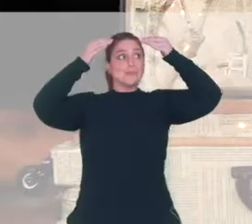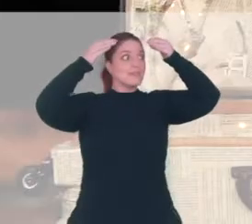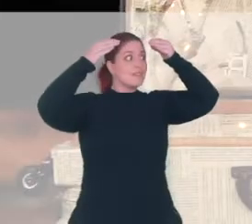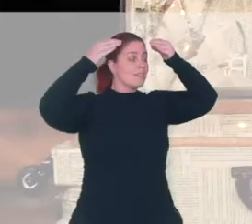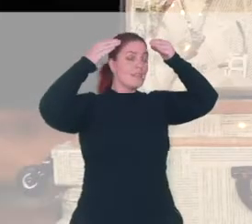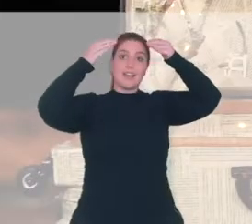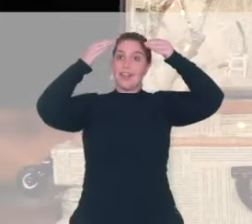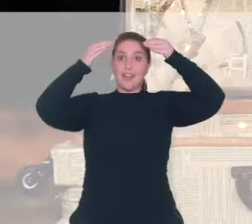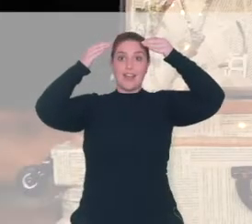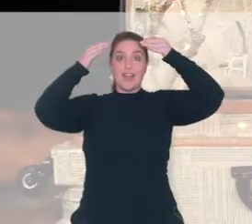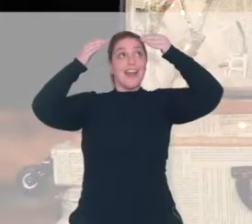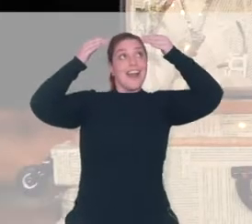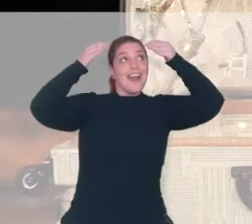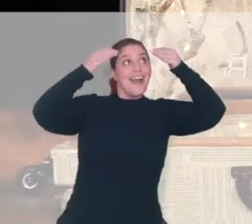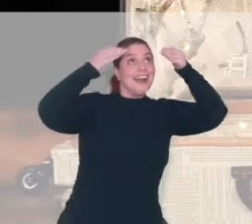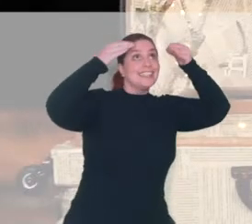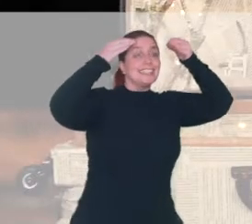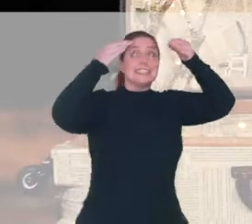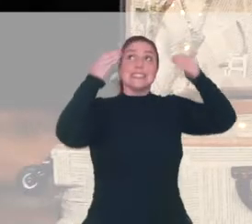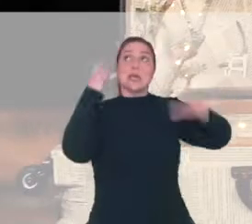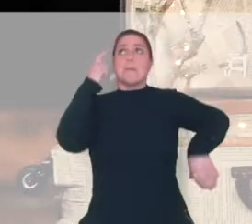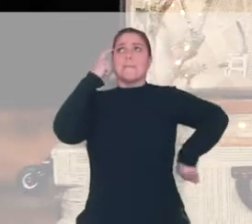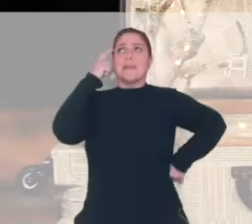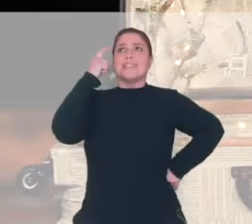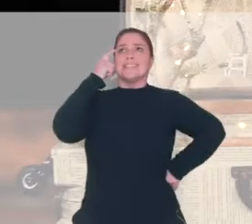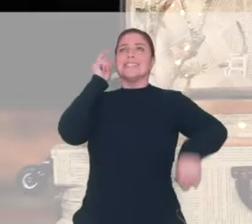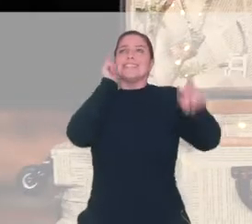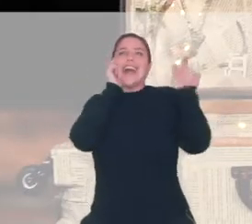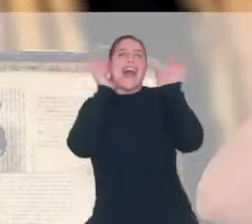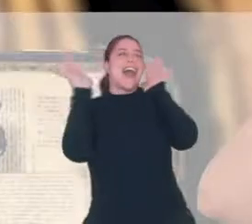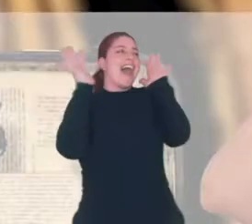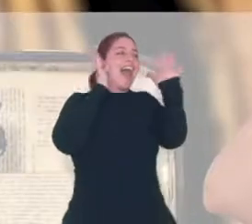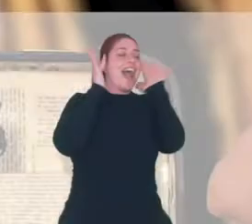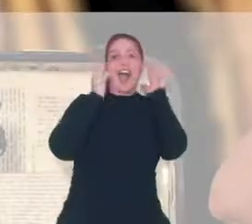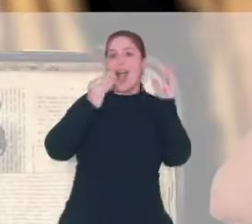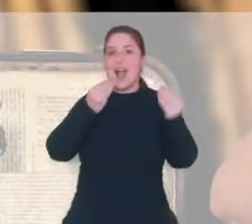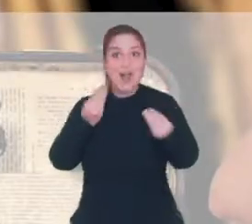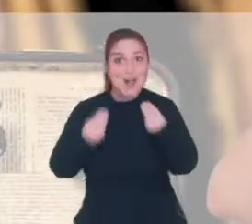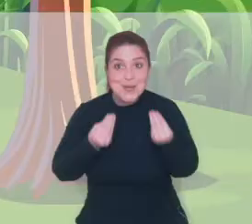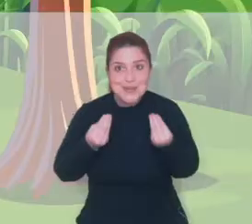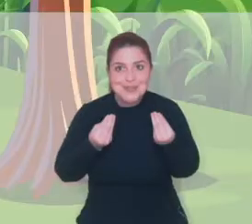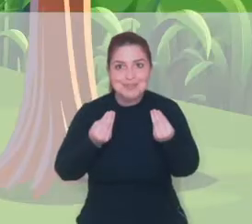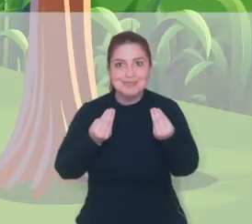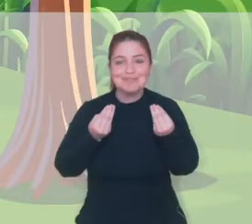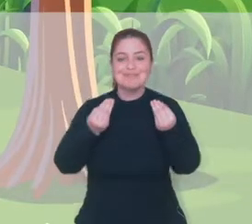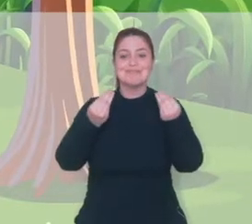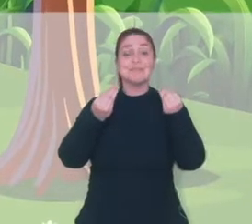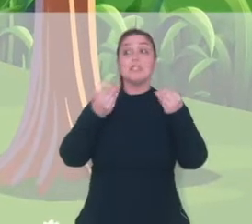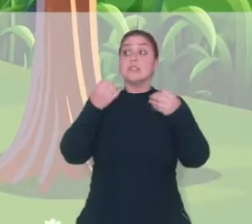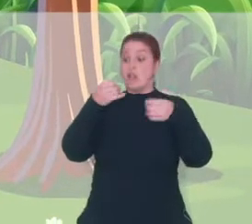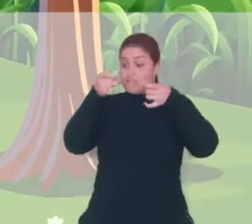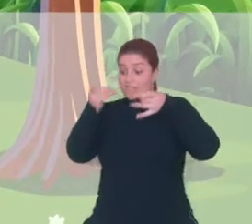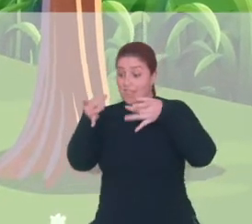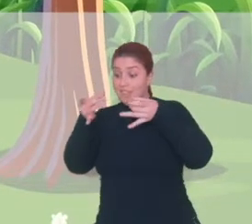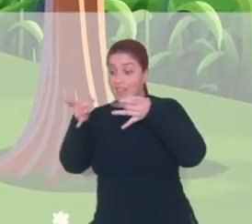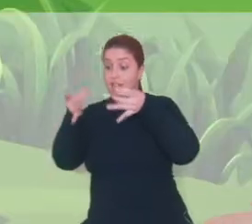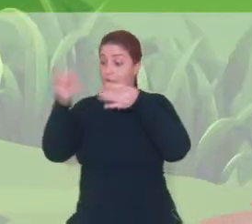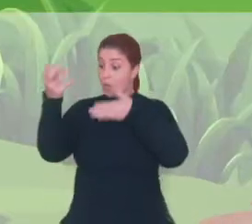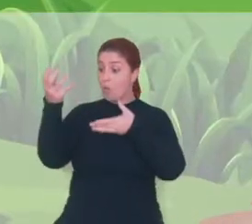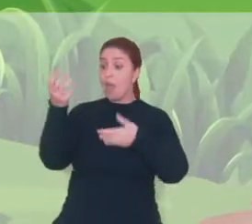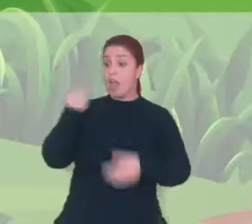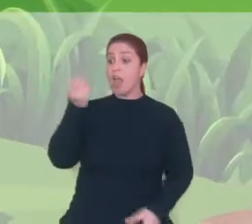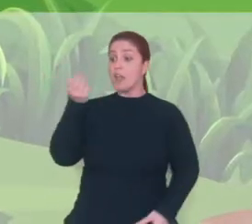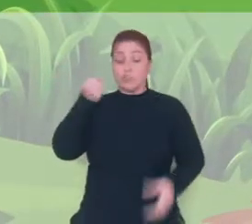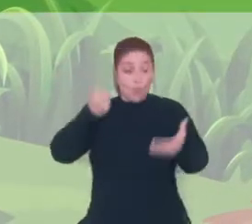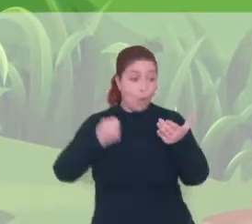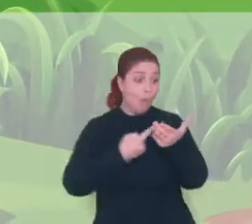E durante o caminho, ela pensava e sonhava assim: vendo o leite e